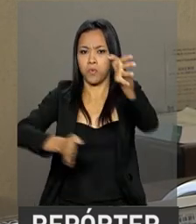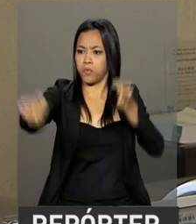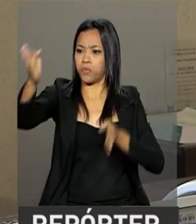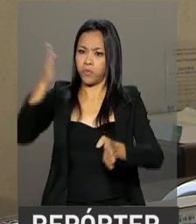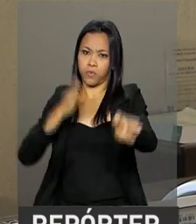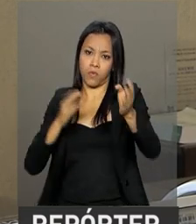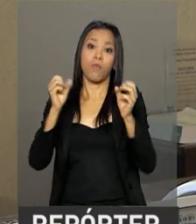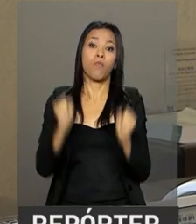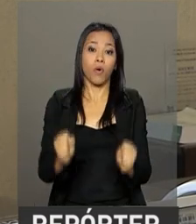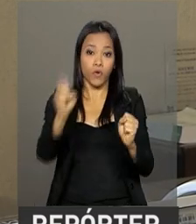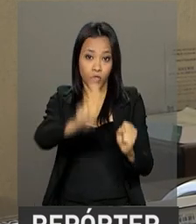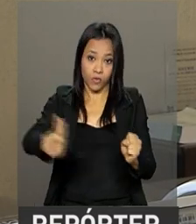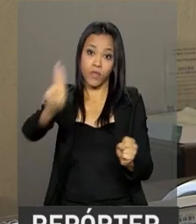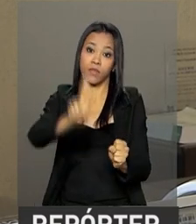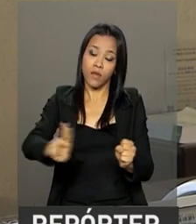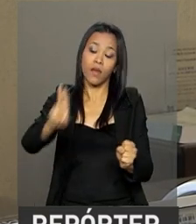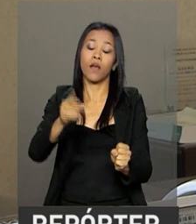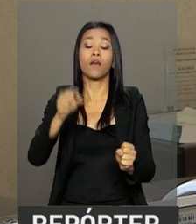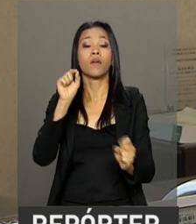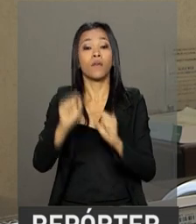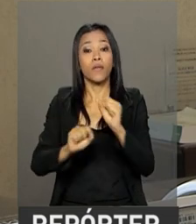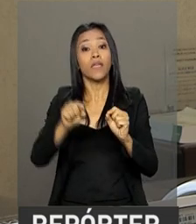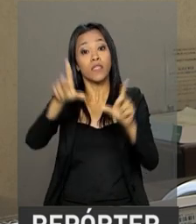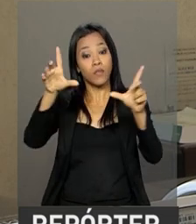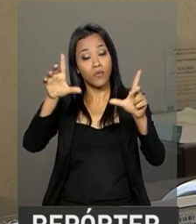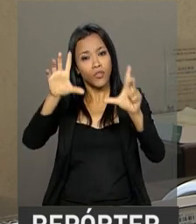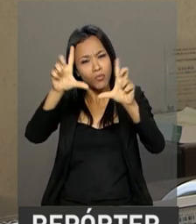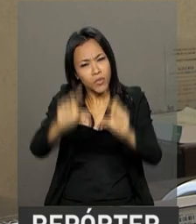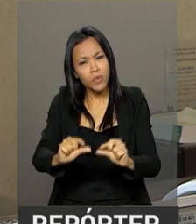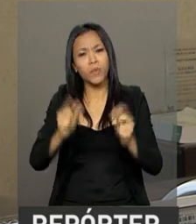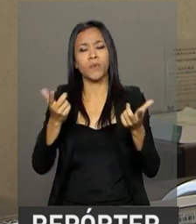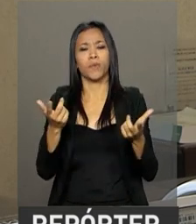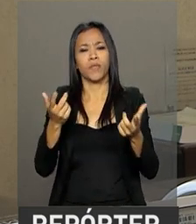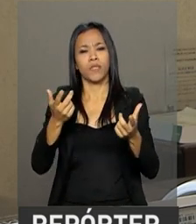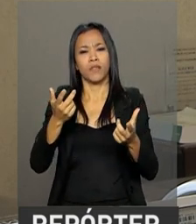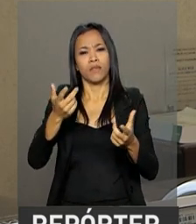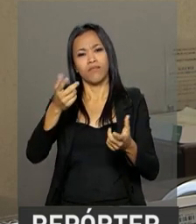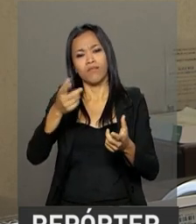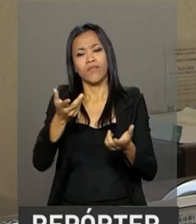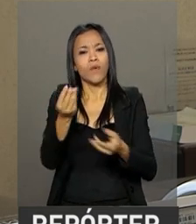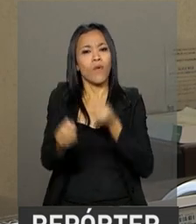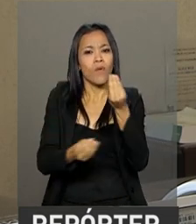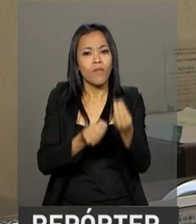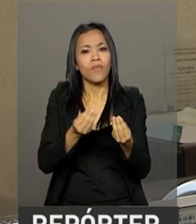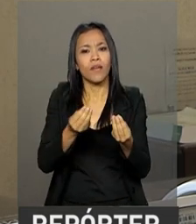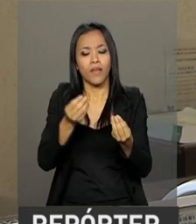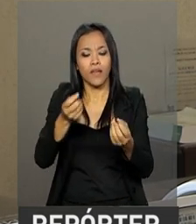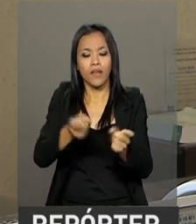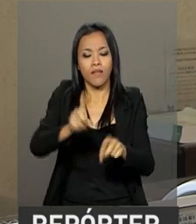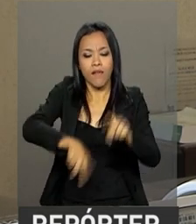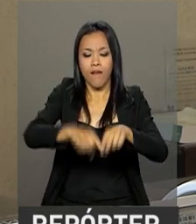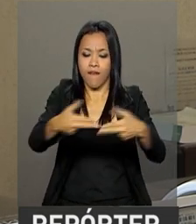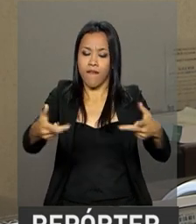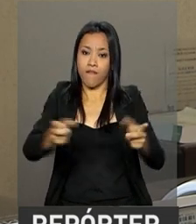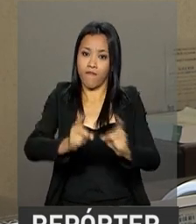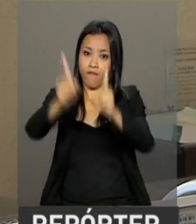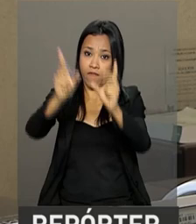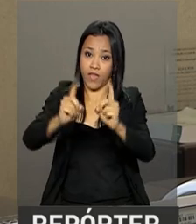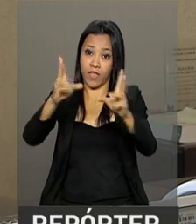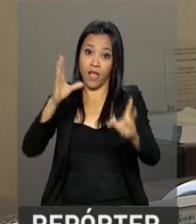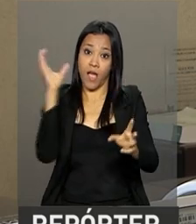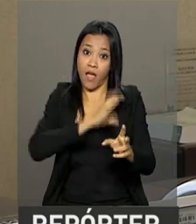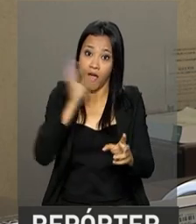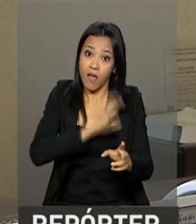maneira significativa o processo de exportação, levando a exportações mais rápidas,